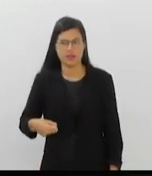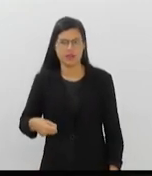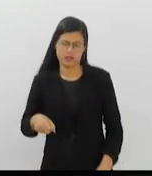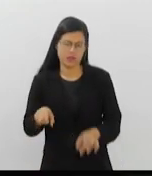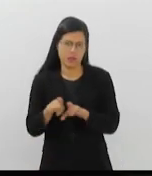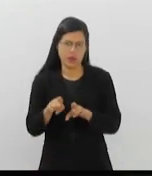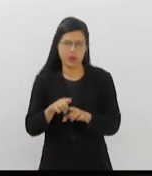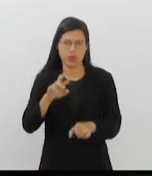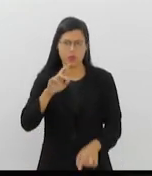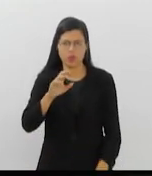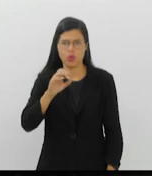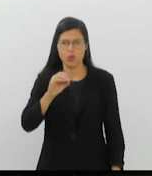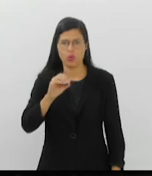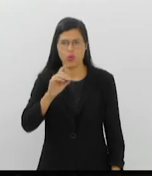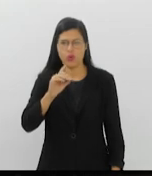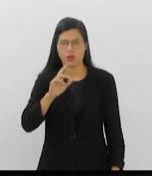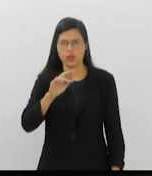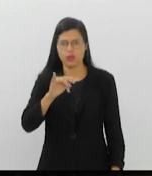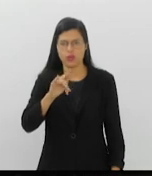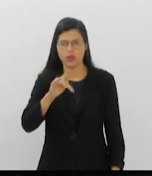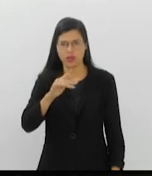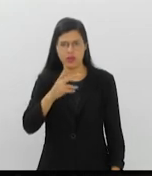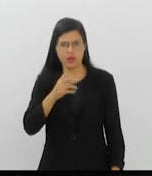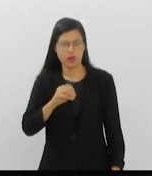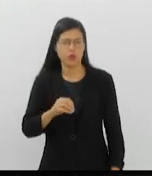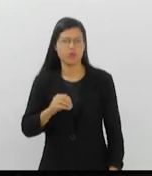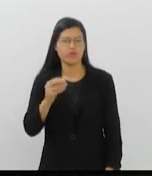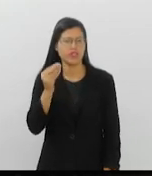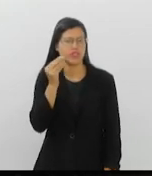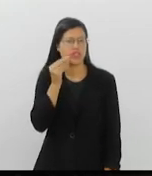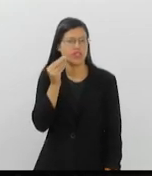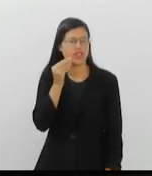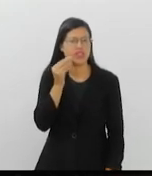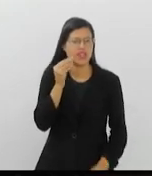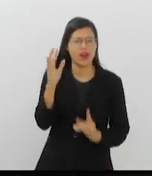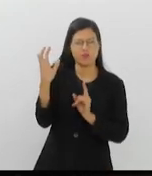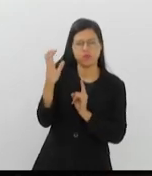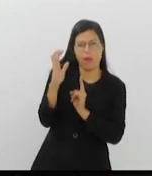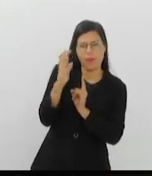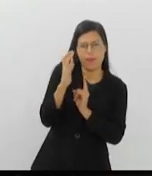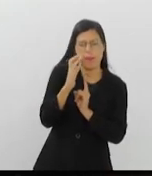aqui me assombrar tentar inclusive desqualificar